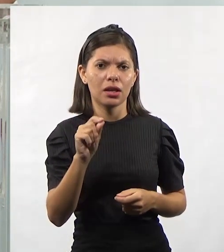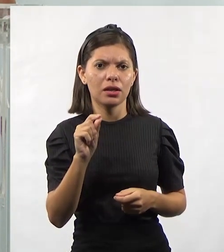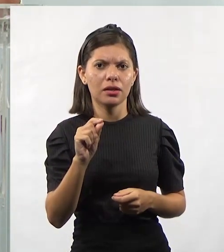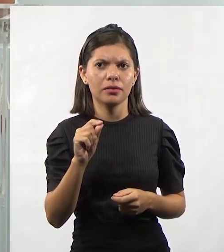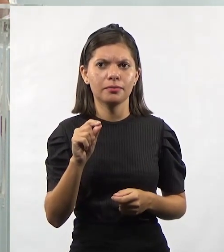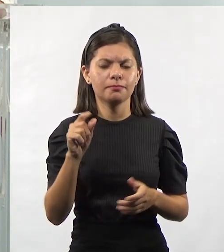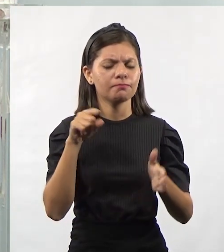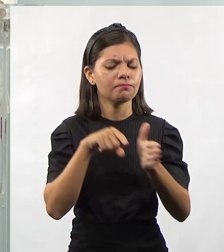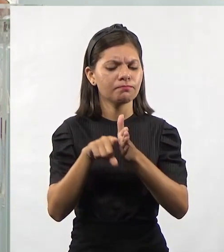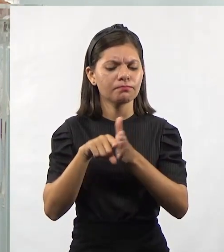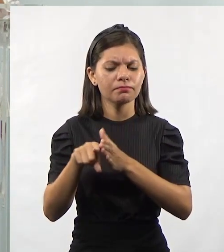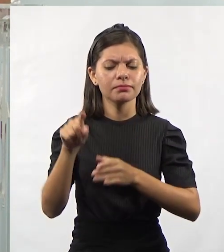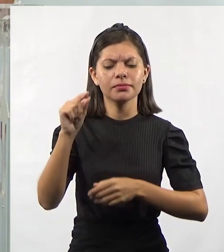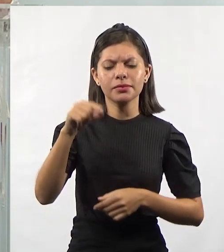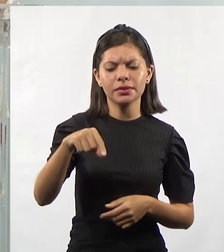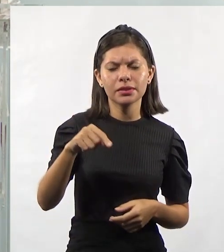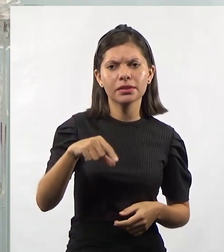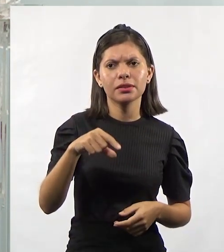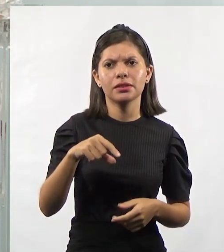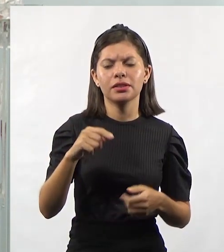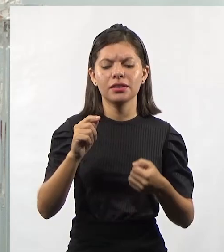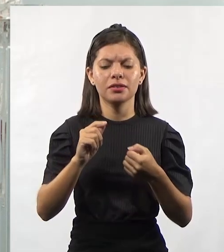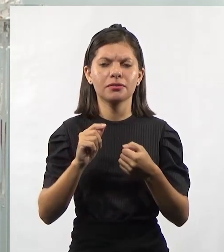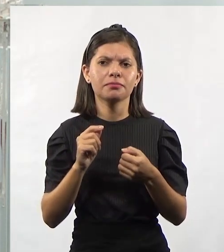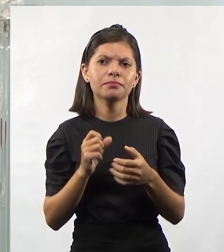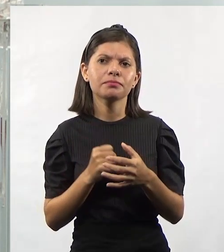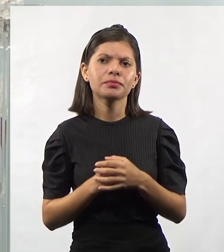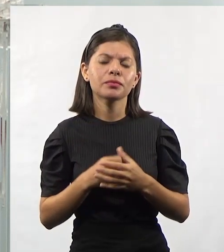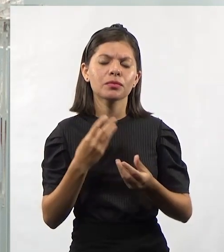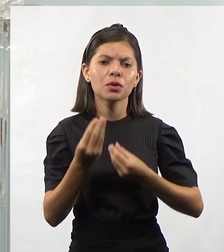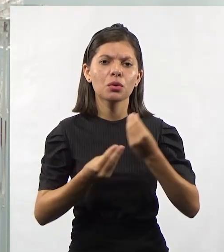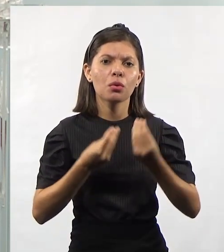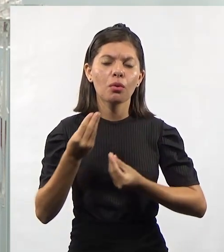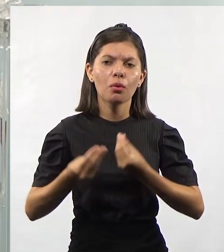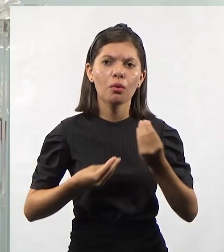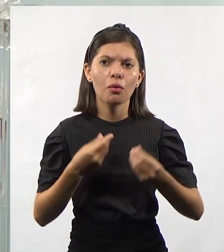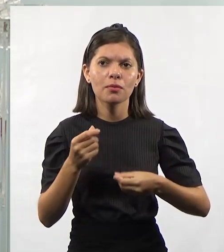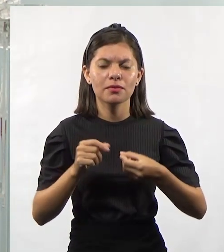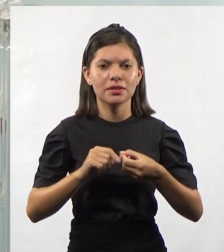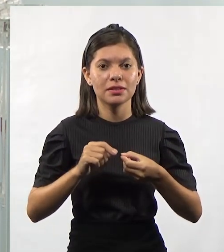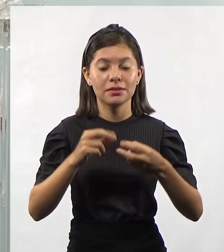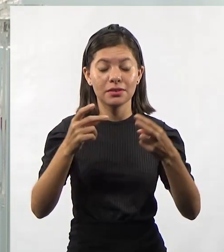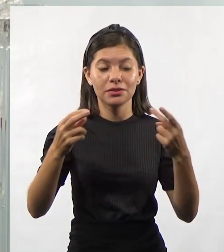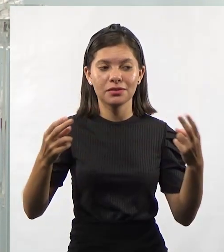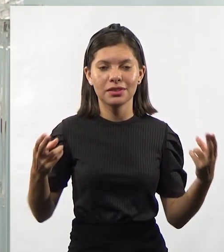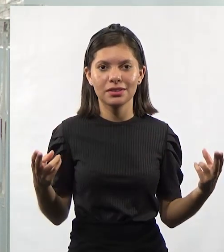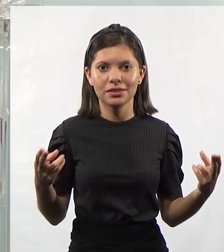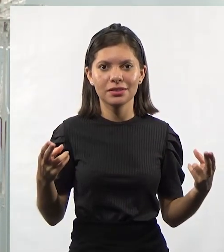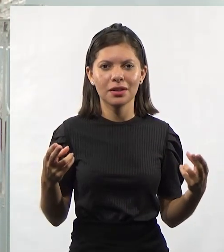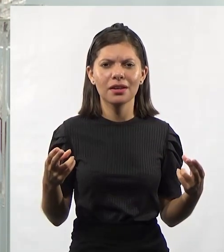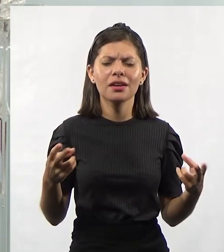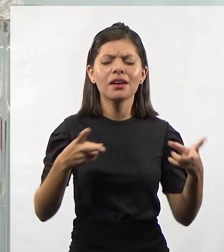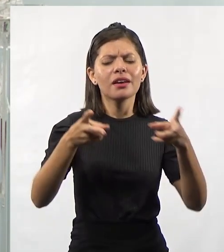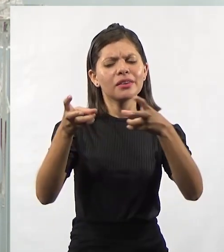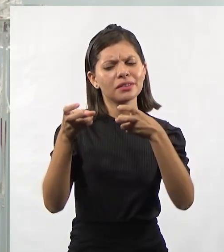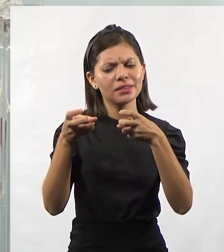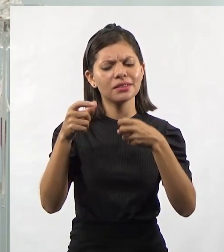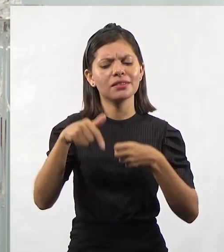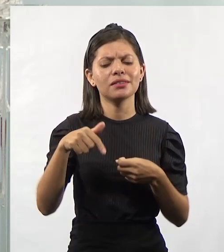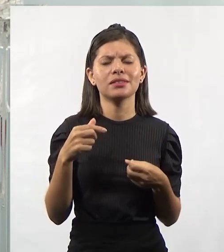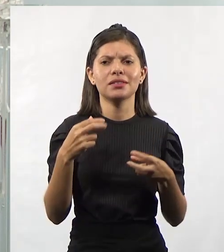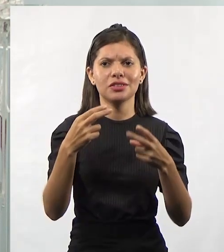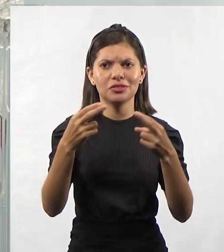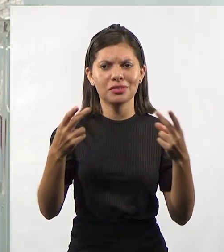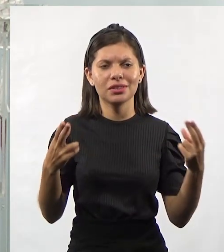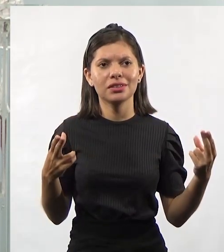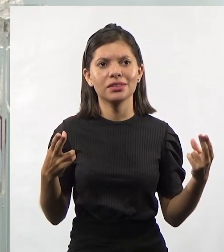reconhecer, o que até aqui nós fomos capazes de lidar, né? Como nós estamos lidando com essas diferenças? Nós estamos reconhecendo